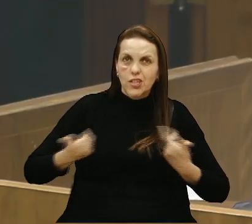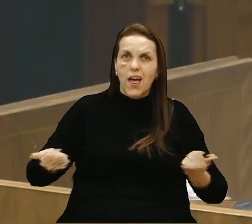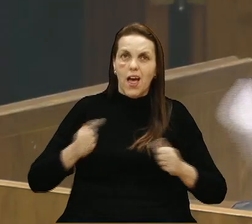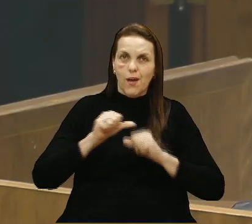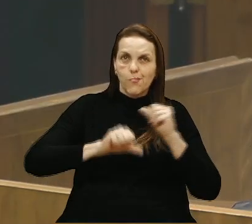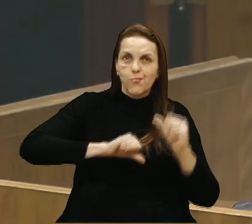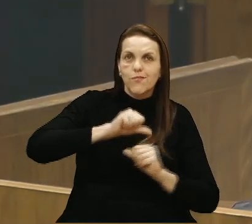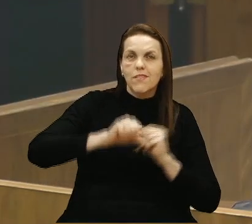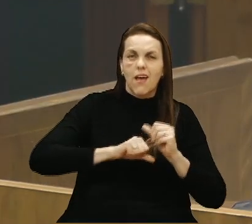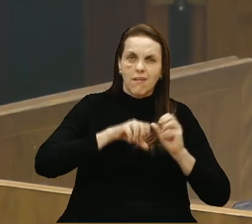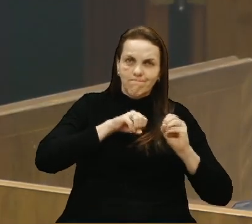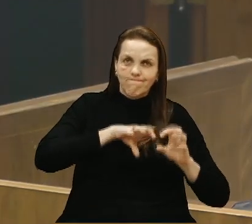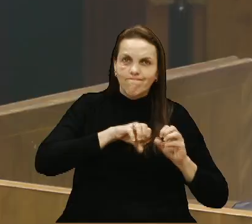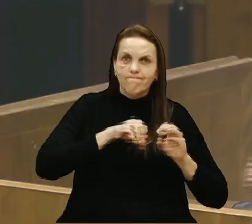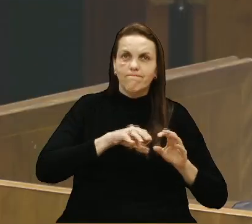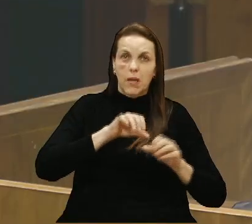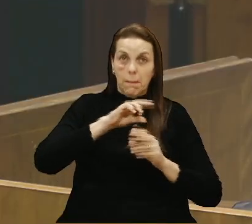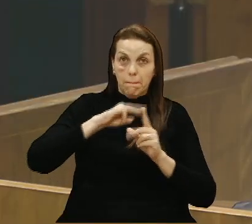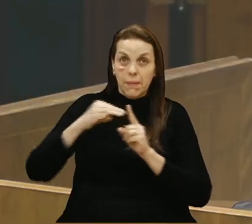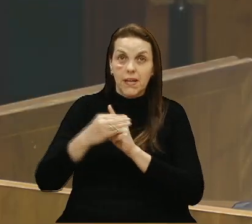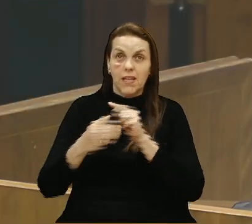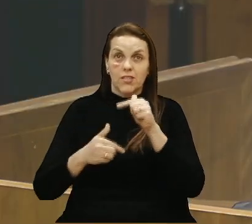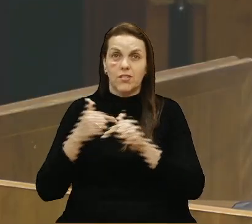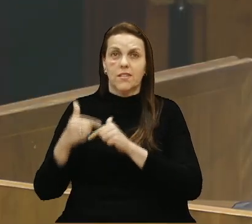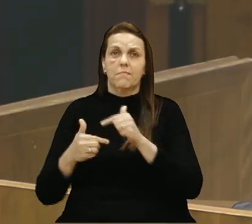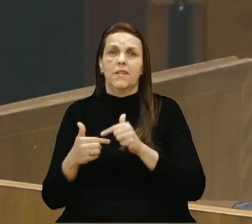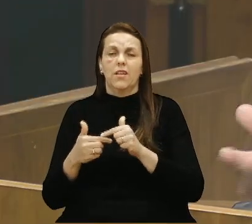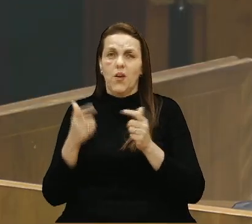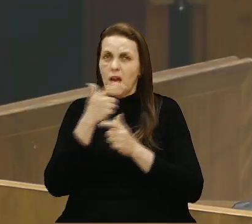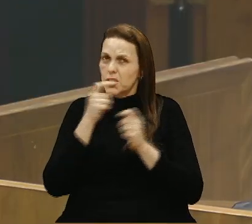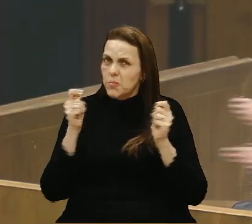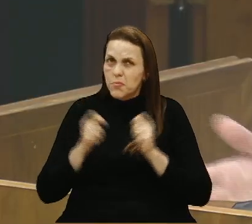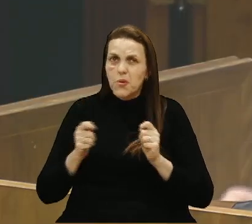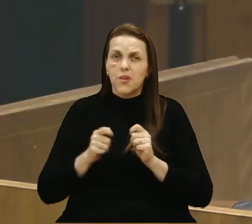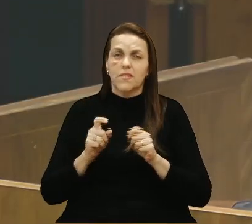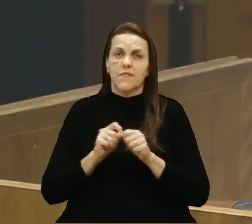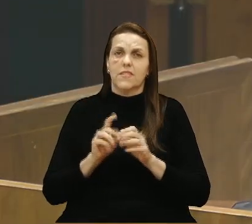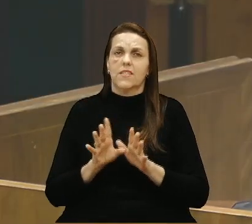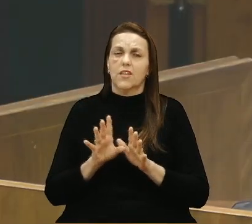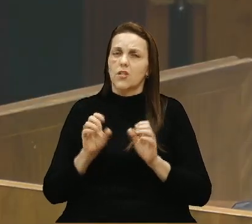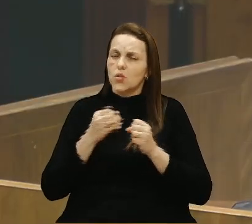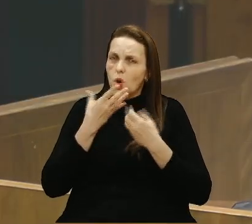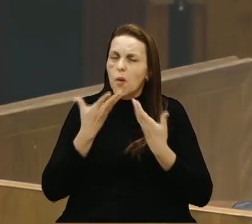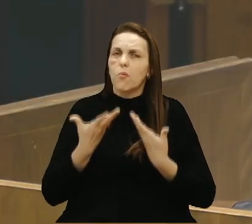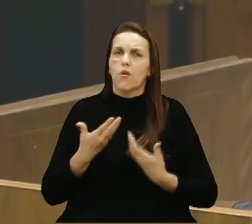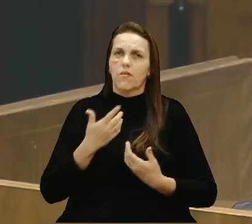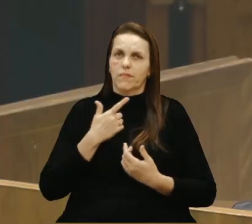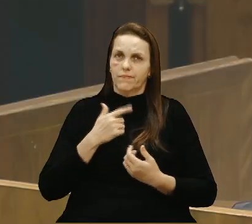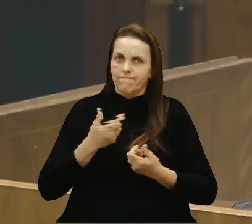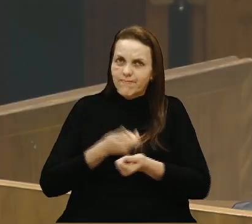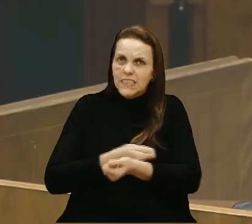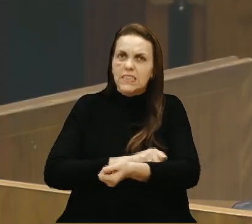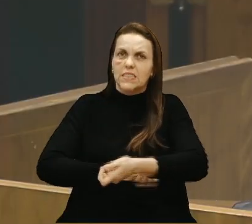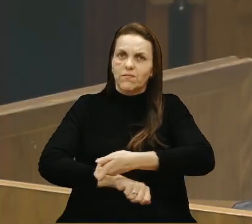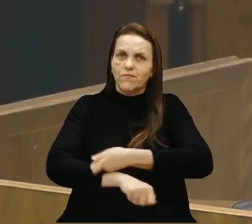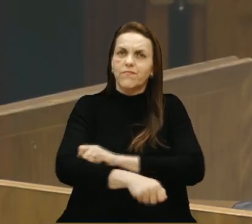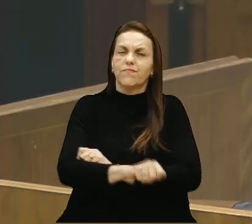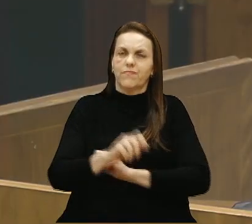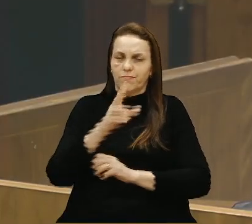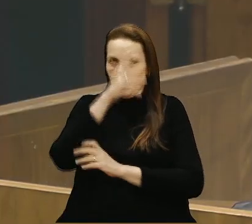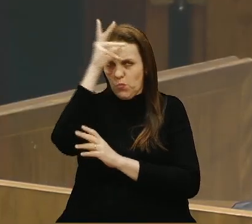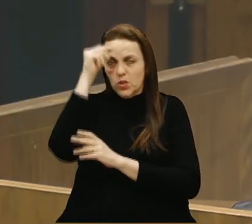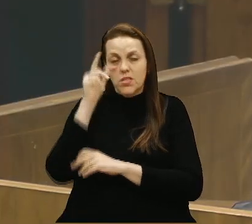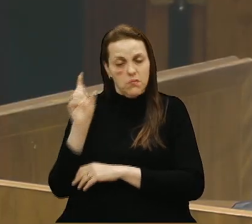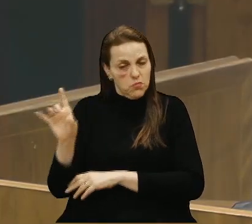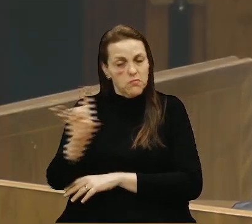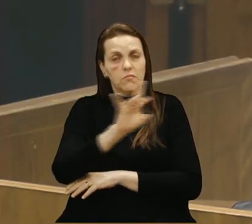de trabalho. Então, assim, eu acho que dá para fazer. Basta querer ter boa vontade, como alguns municípios vêm fazendo. E aí até eu falei